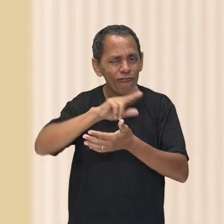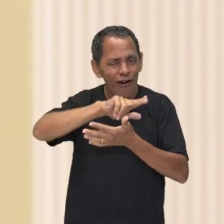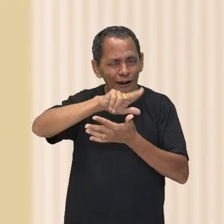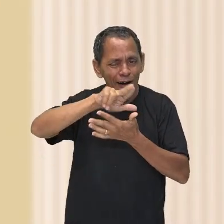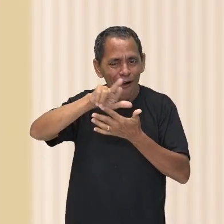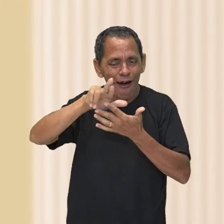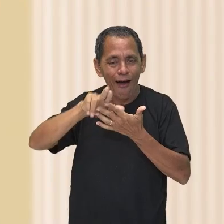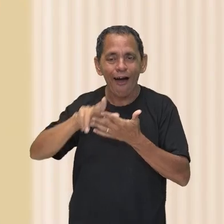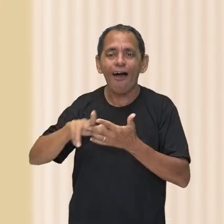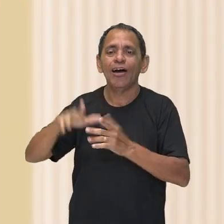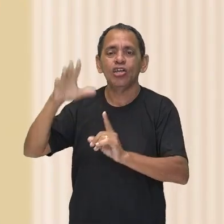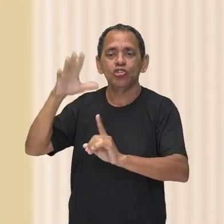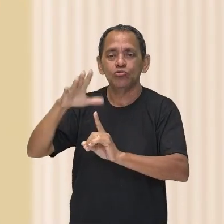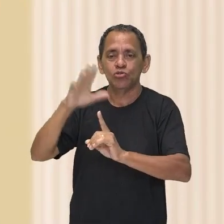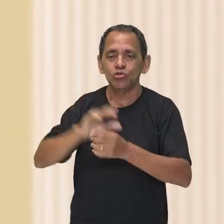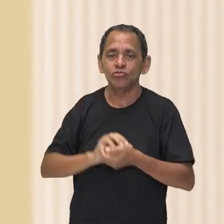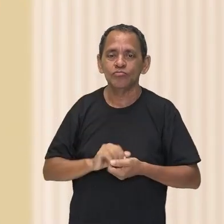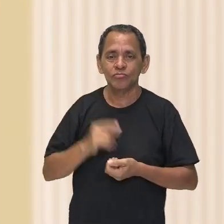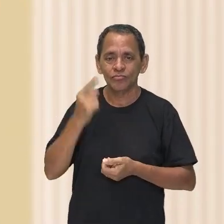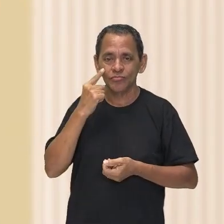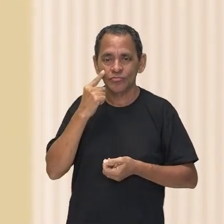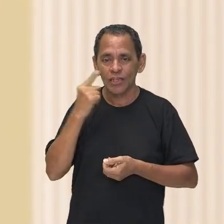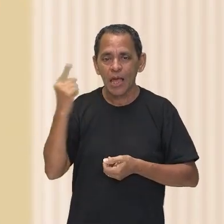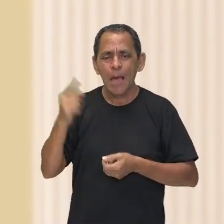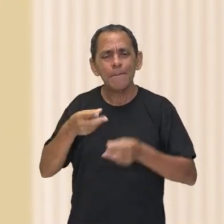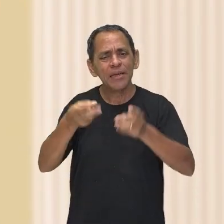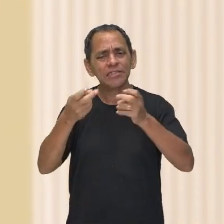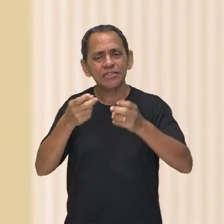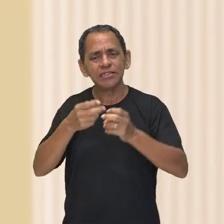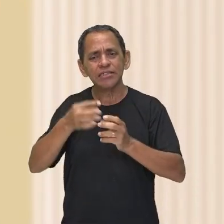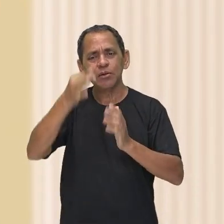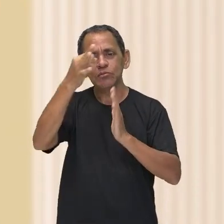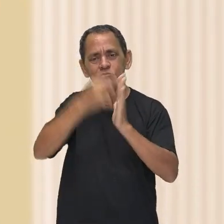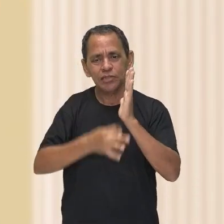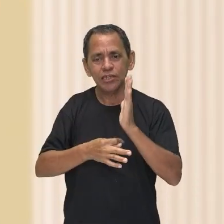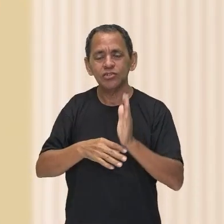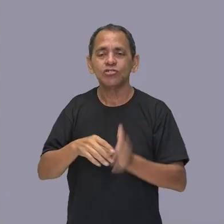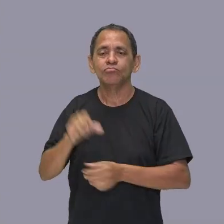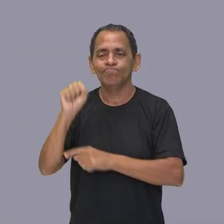escutarem um pequeno texto de Nelson Mandela.